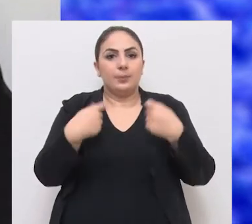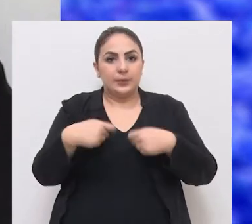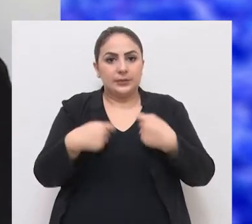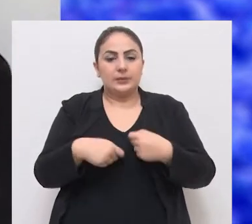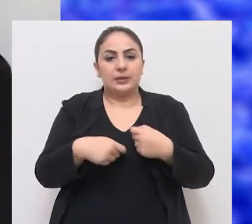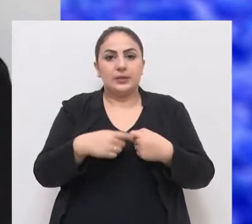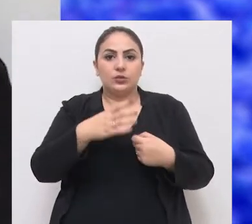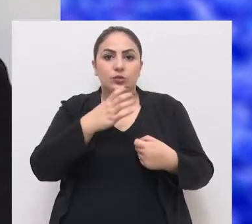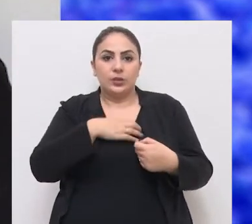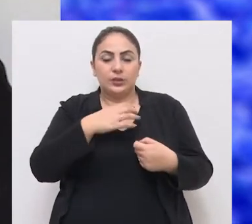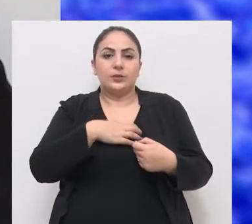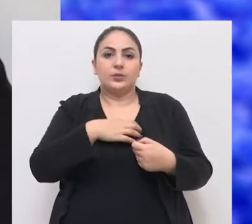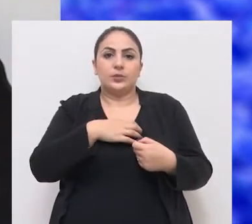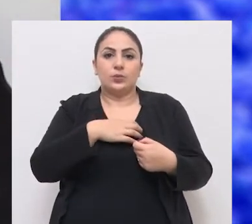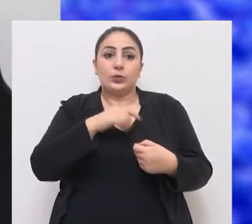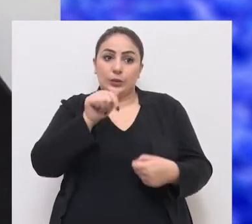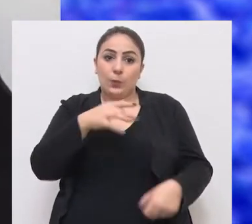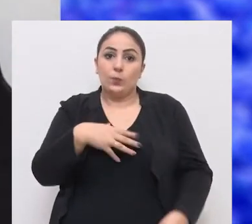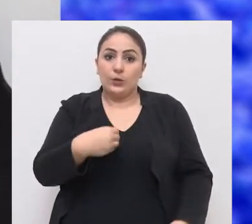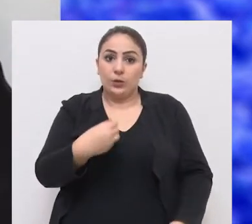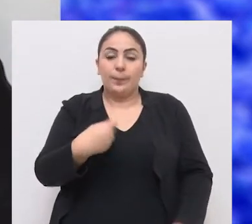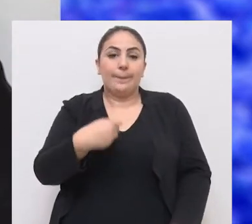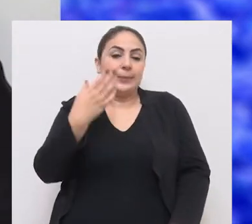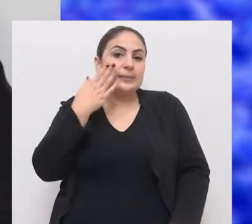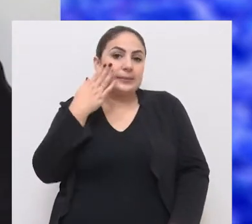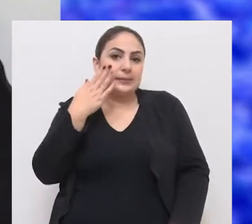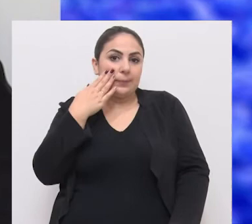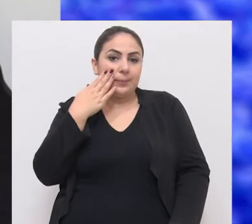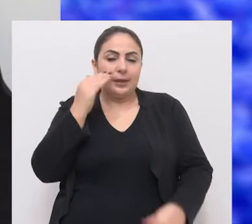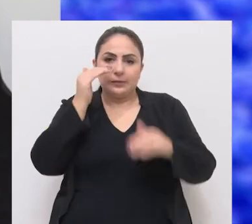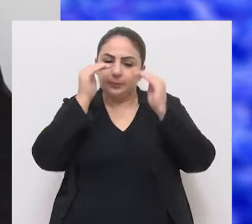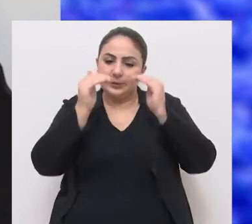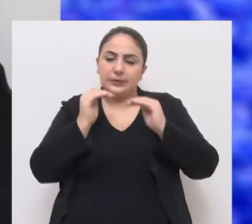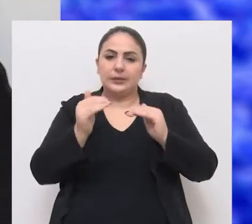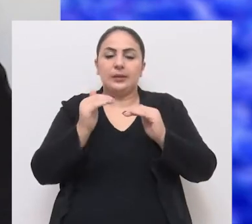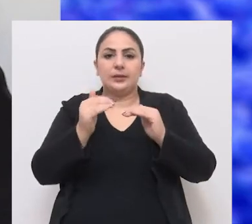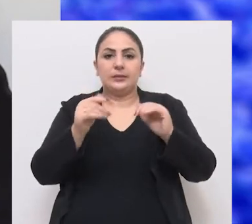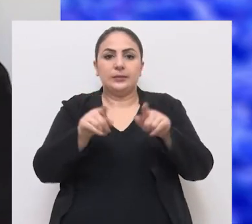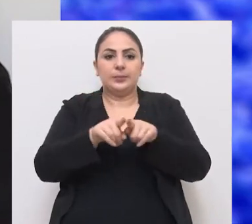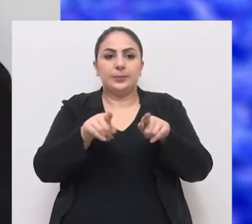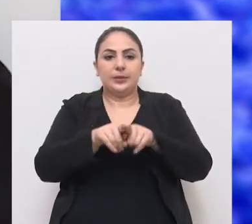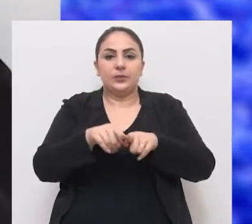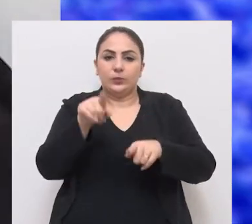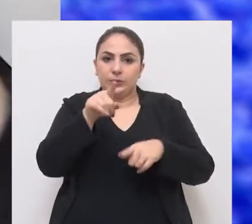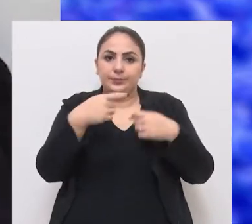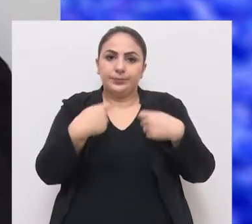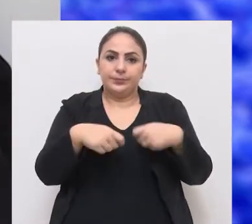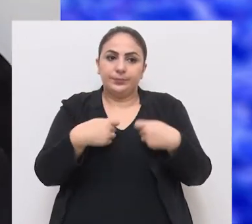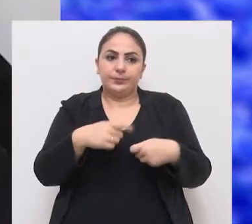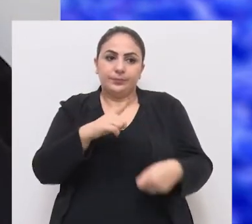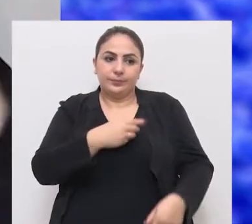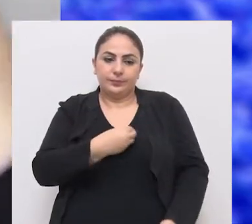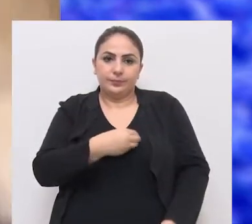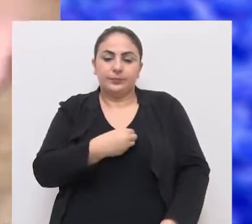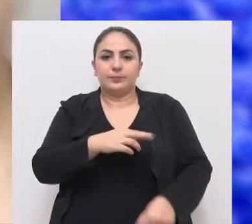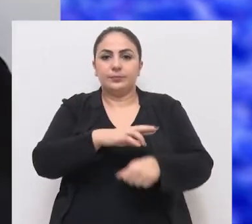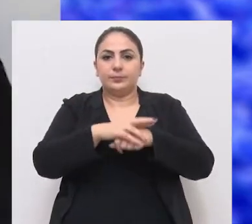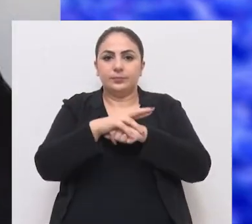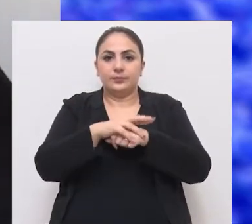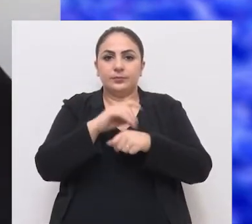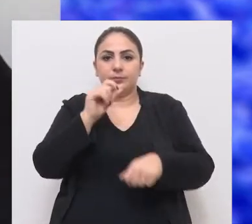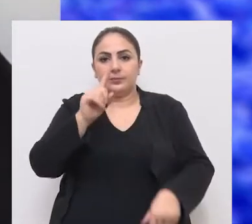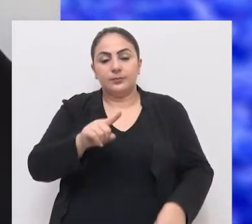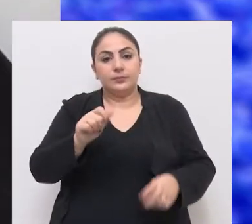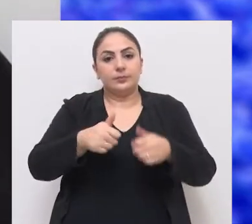ela precisa ser uma ordem eficaz. O teu filho tem que saber cumprir com essa ordem e você tem que estar seguro